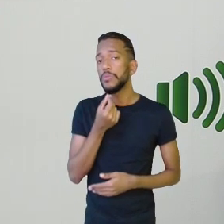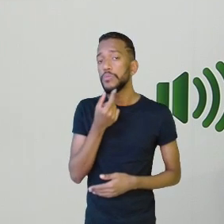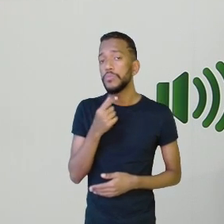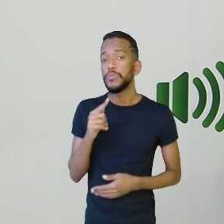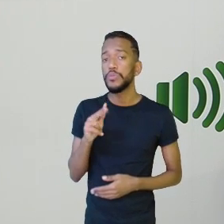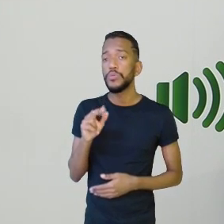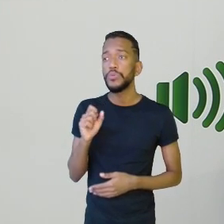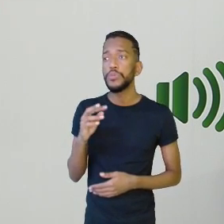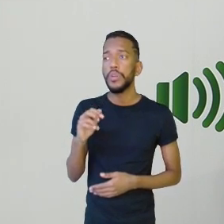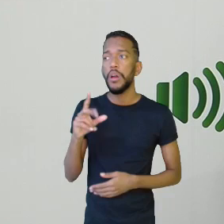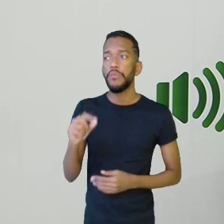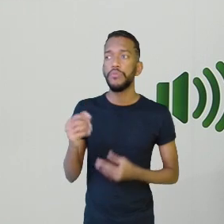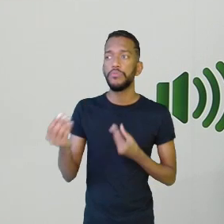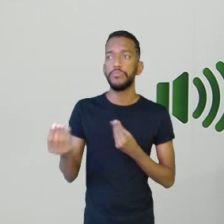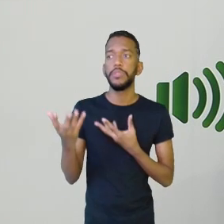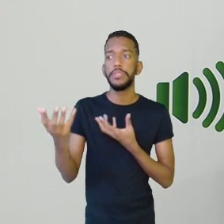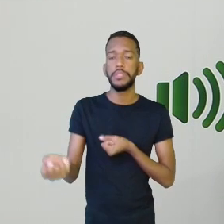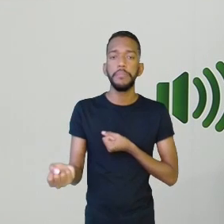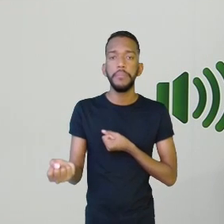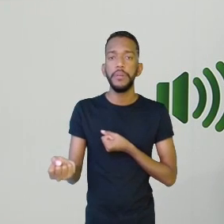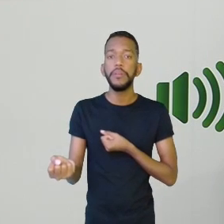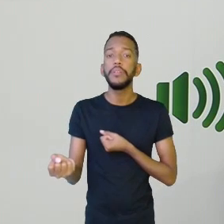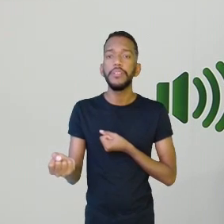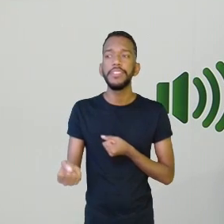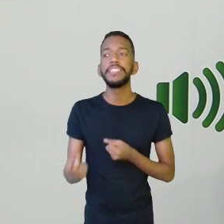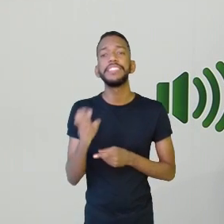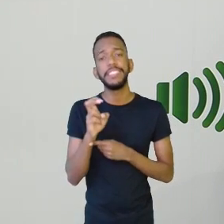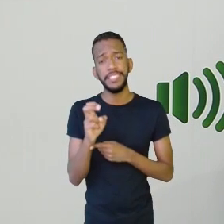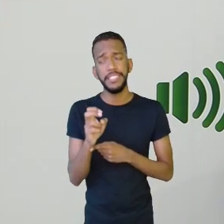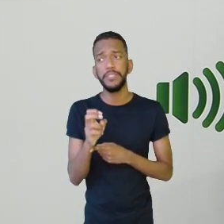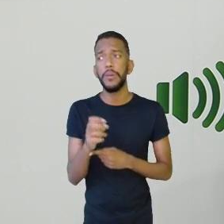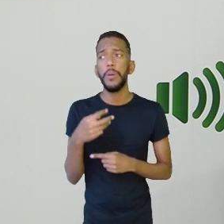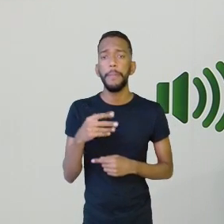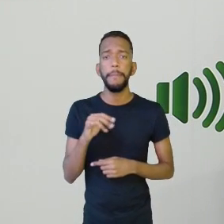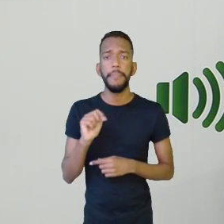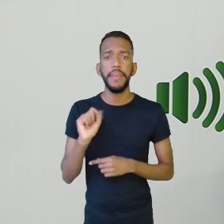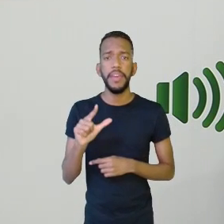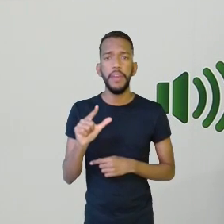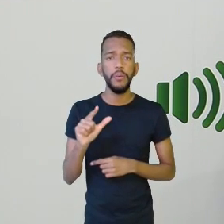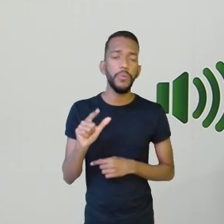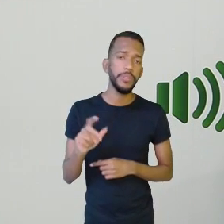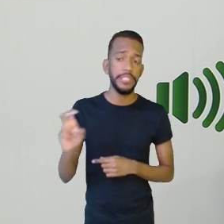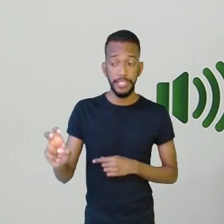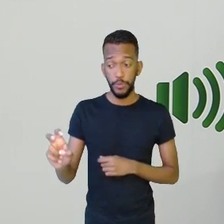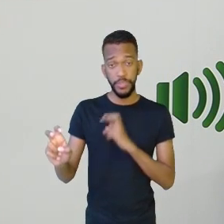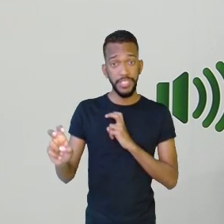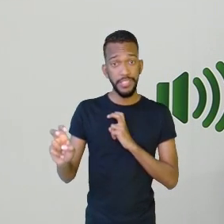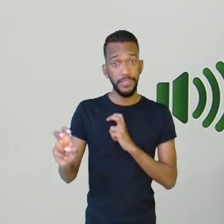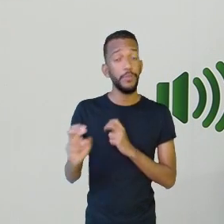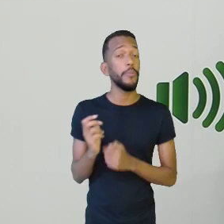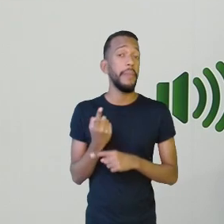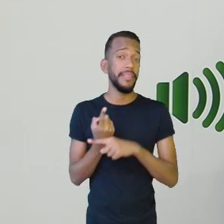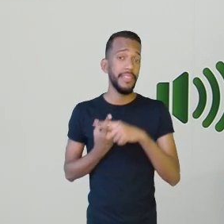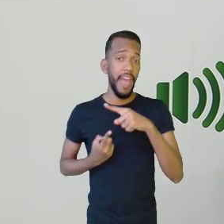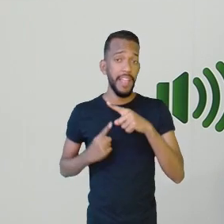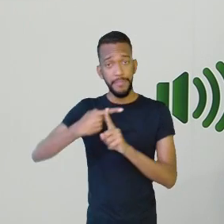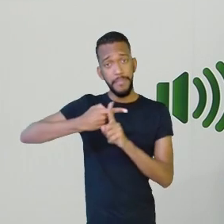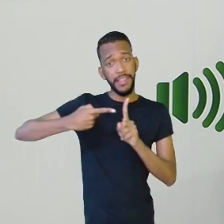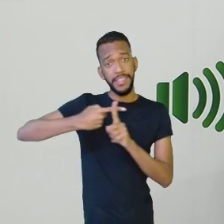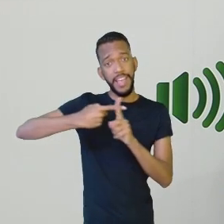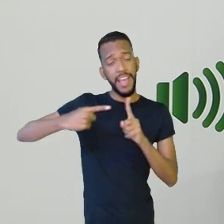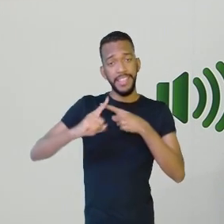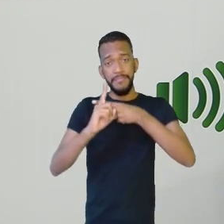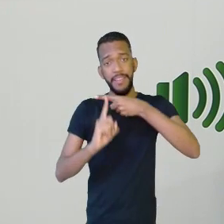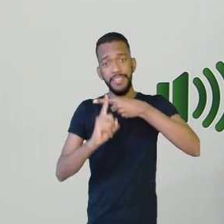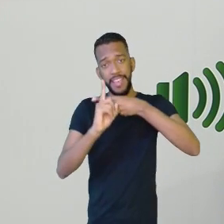receber? Isso! 5. E Miguel vai receber quantas? 5, que é a metade. A metade de